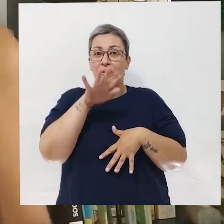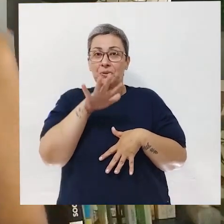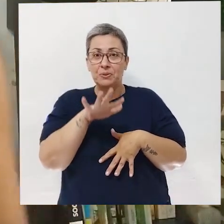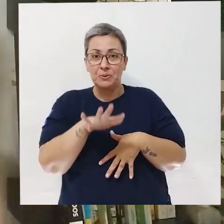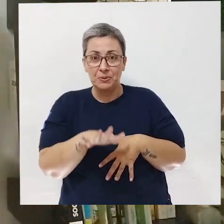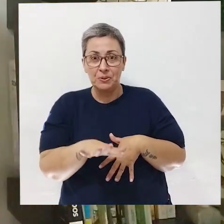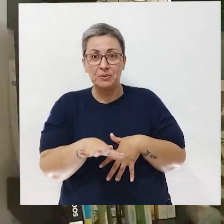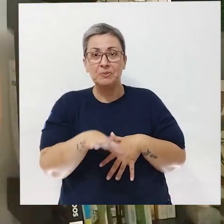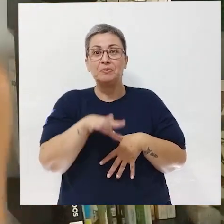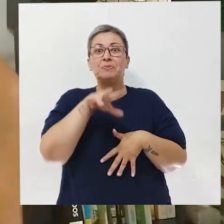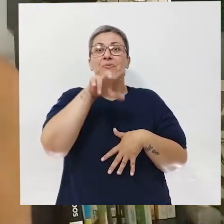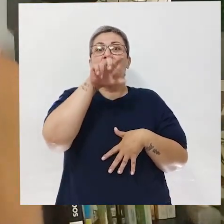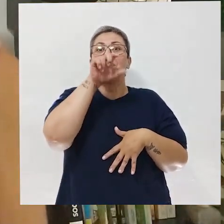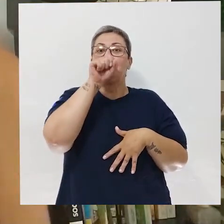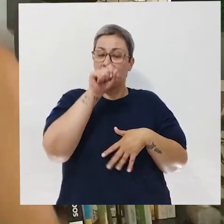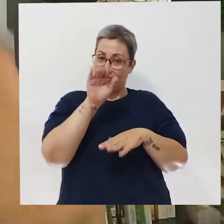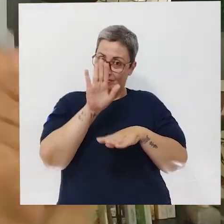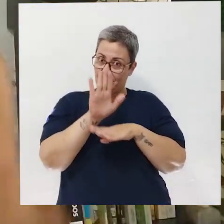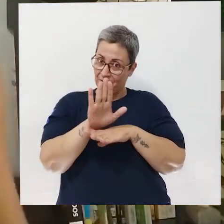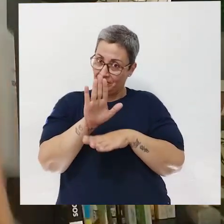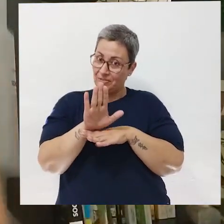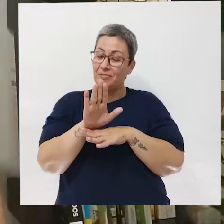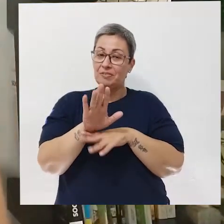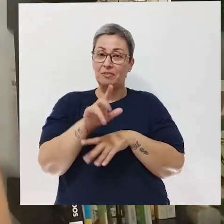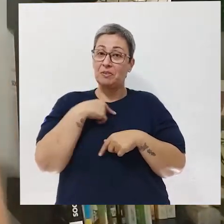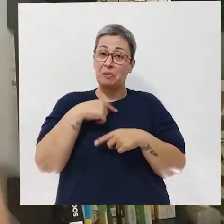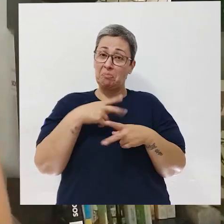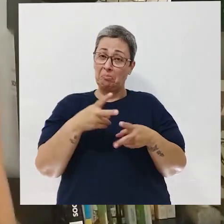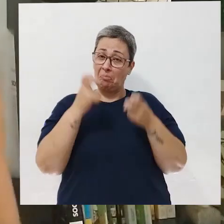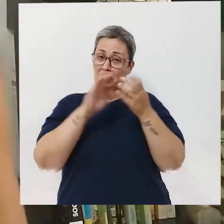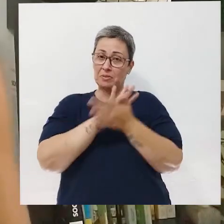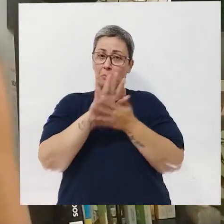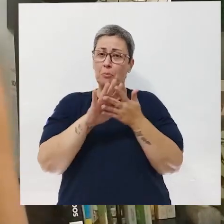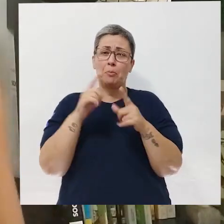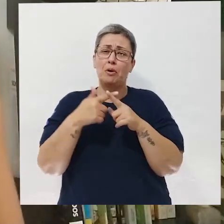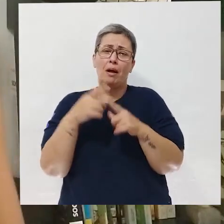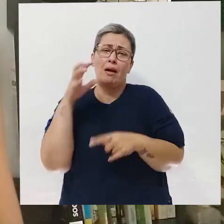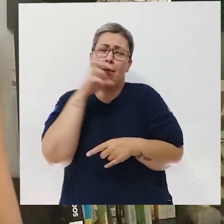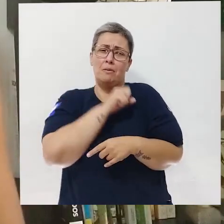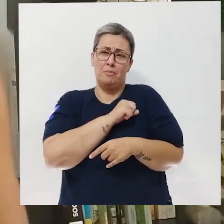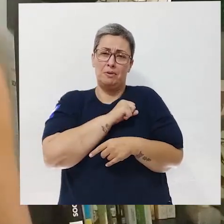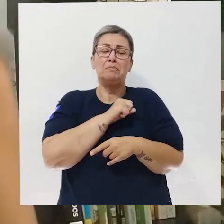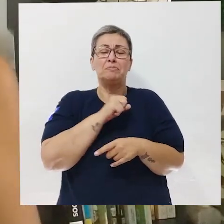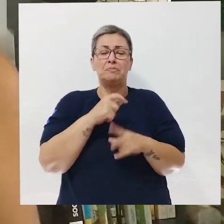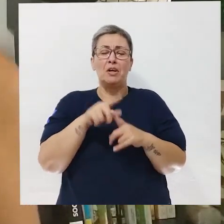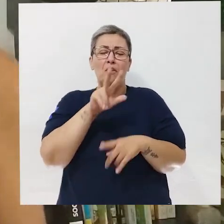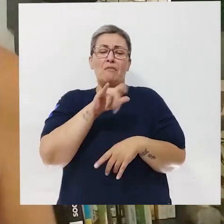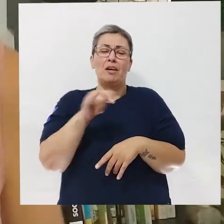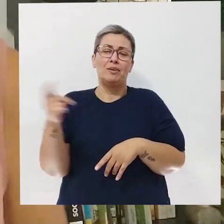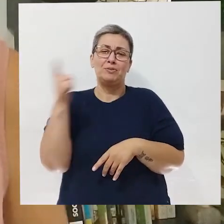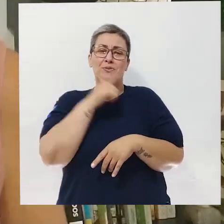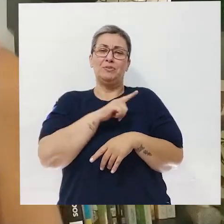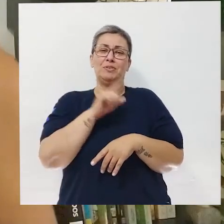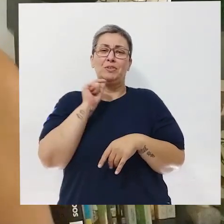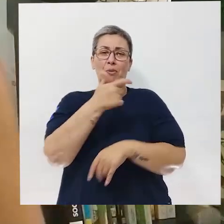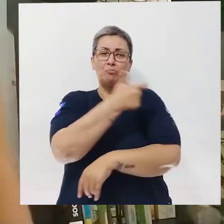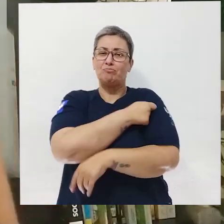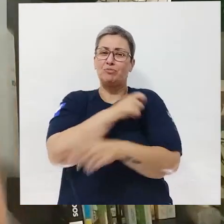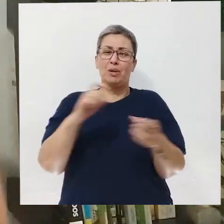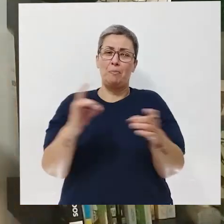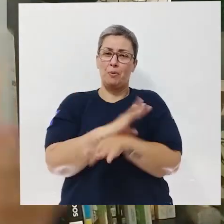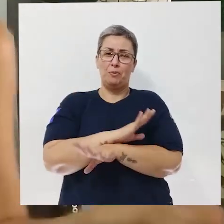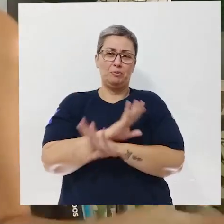respirar fundo. Isso pode te ajudar, que você não vai nem perceber. É muito rápido e eu sei que você vai dar conta quando você ver, já